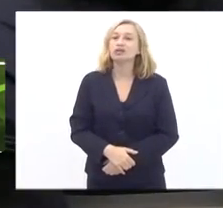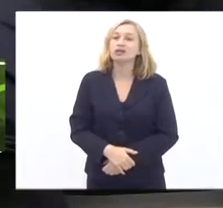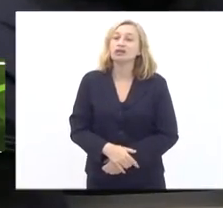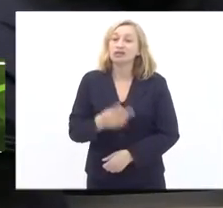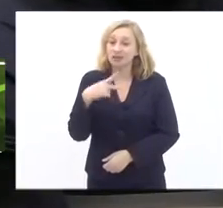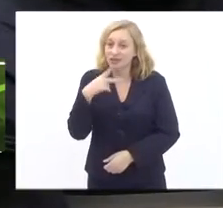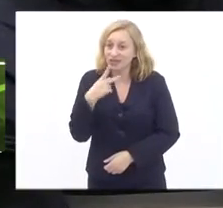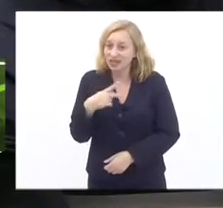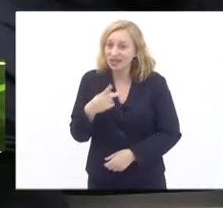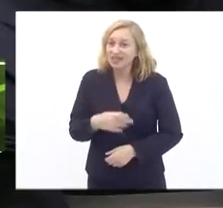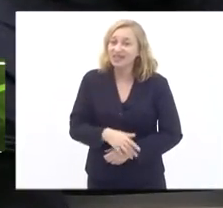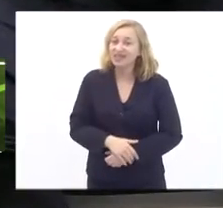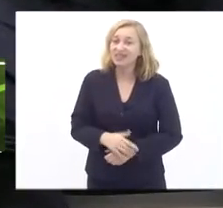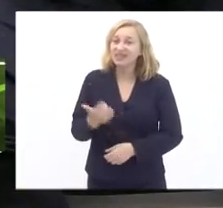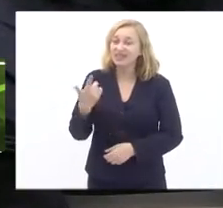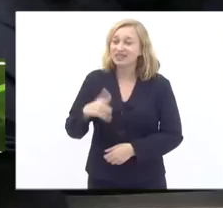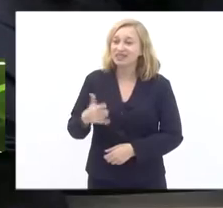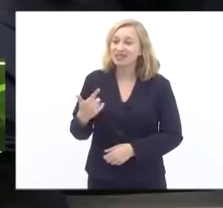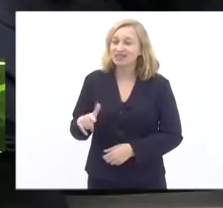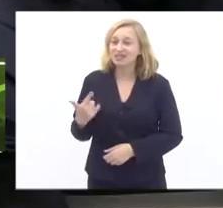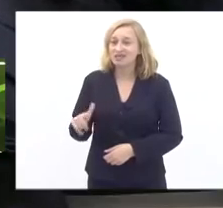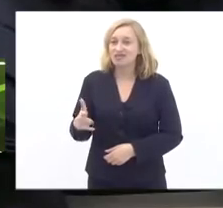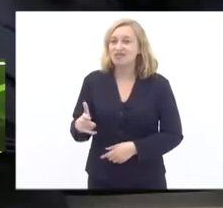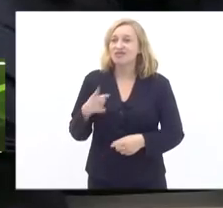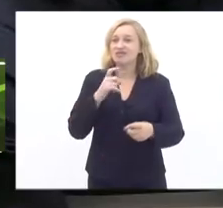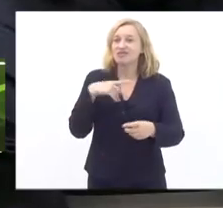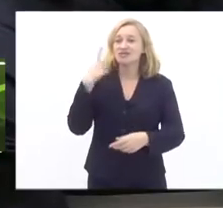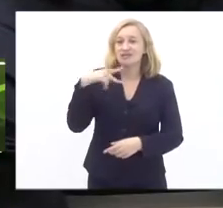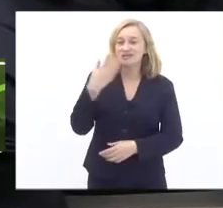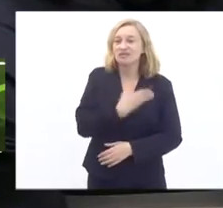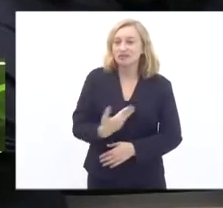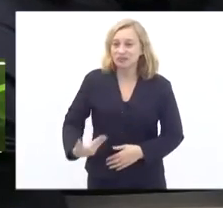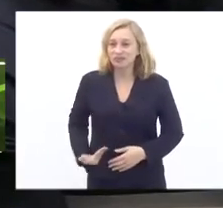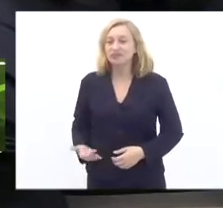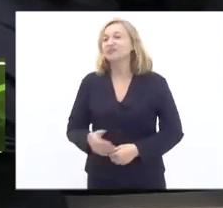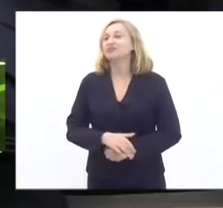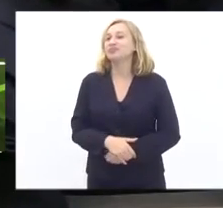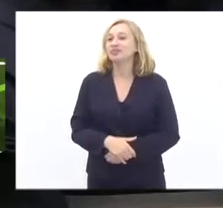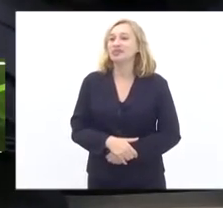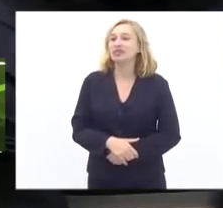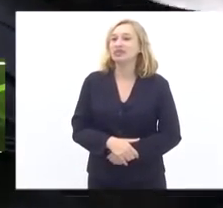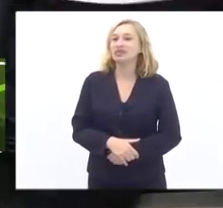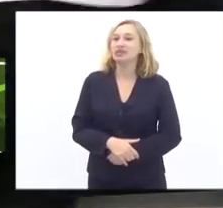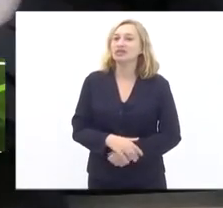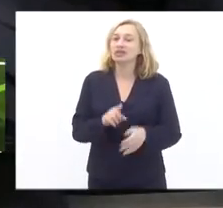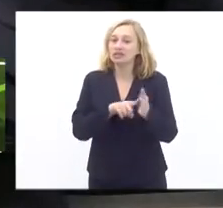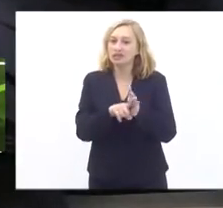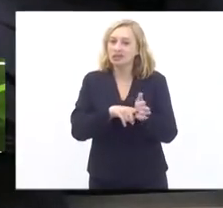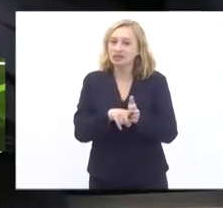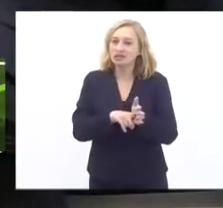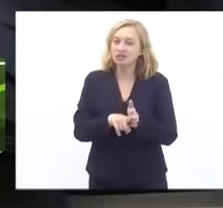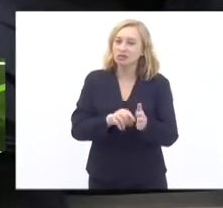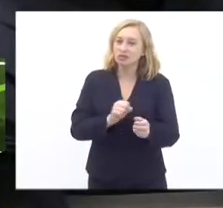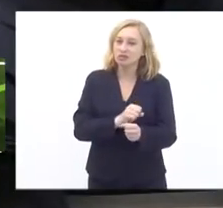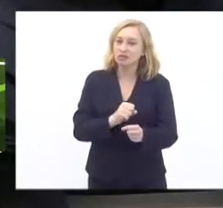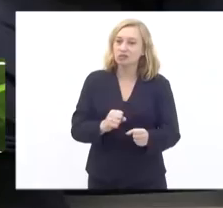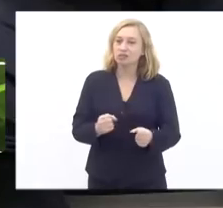dizer, eu repiso o fato que é uma política pública que deve ser capitaneada pelo poder concedente.